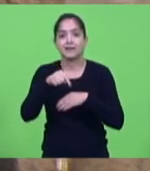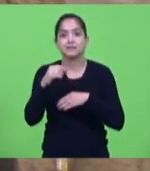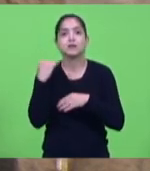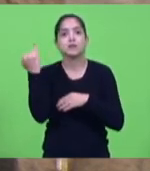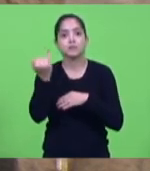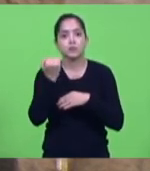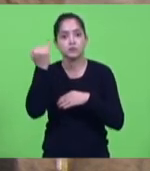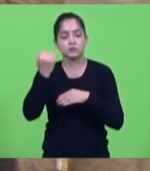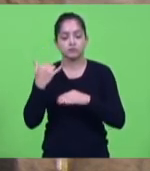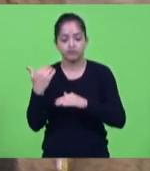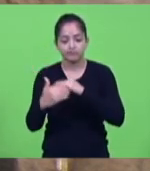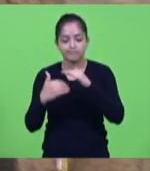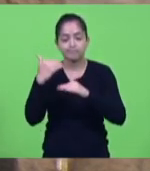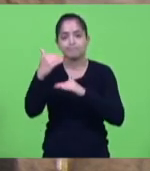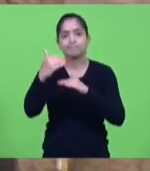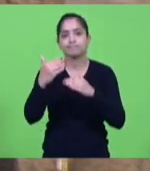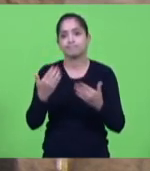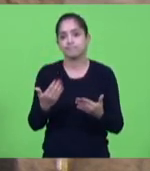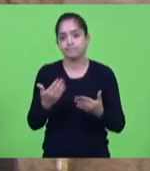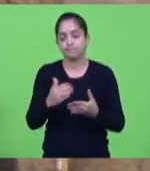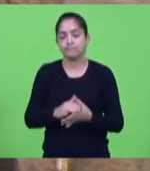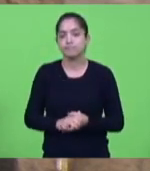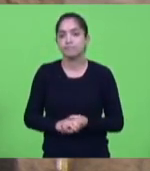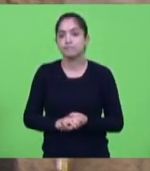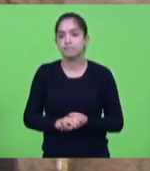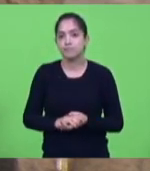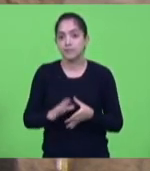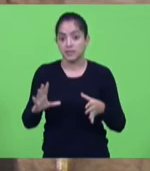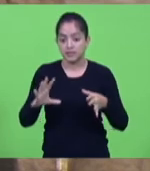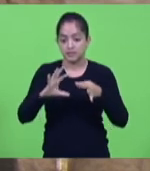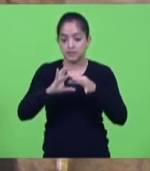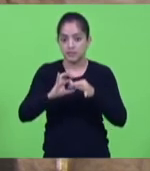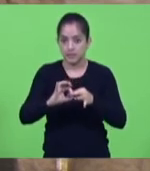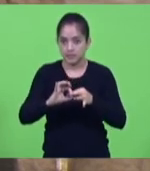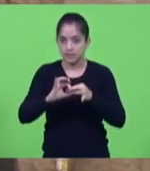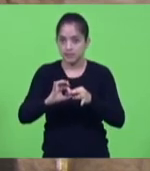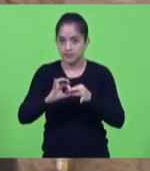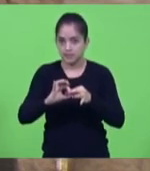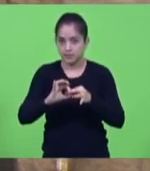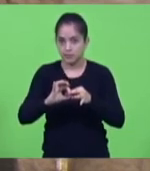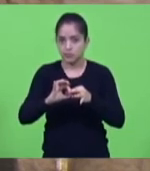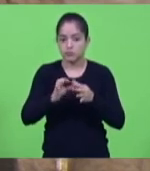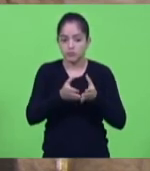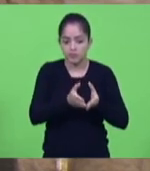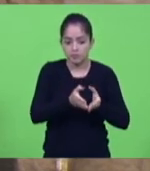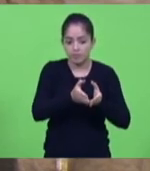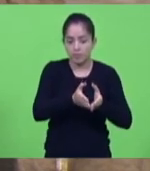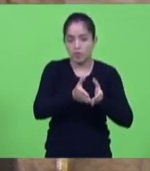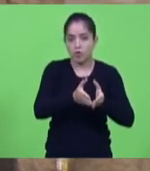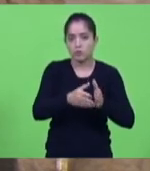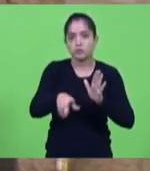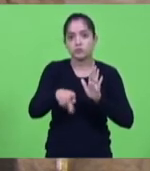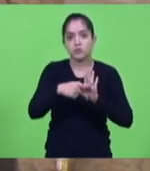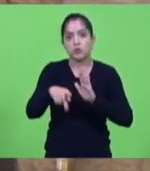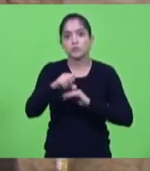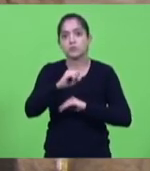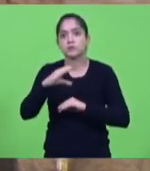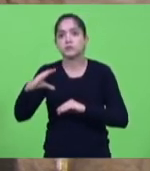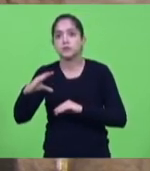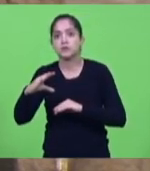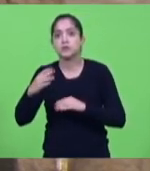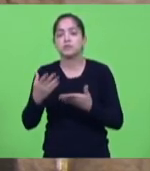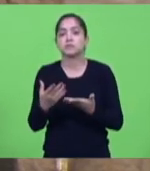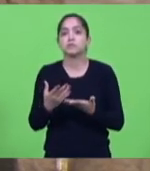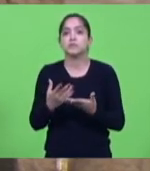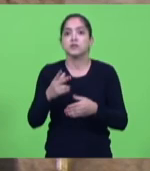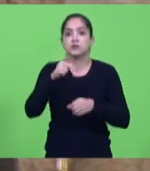desenvolvimento do Estado como um todo, pois interligam alguns portos de Santa Catarina, como o de Itapuá, de